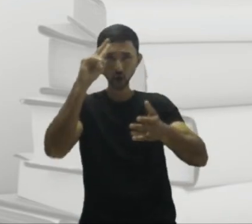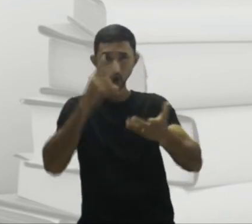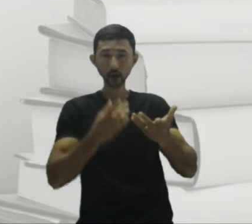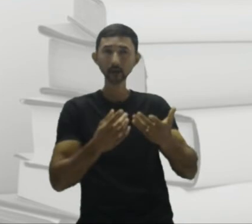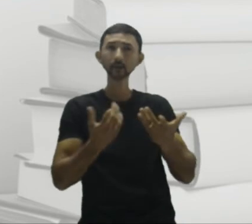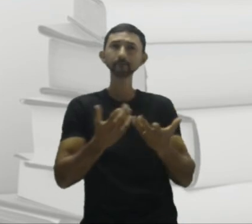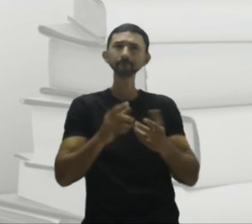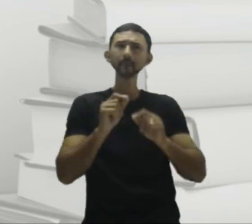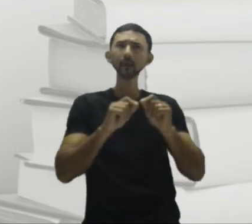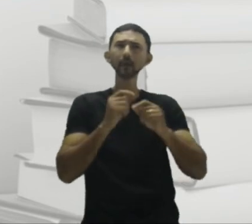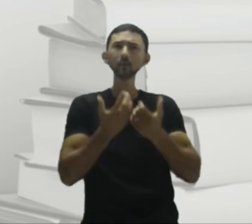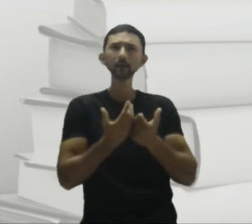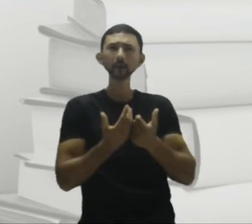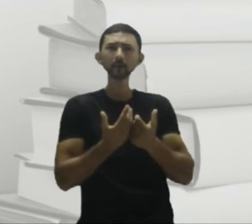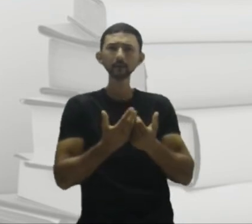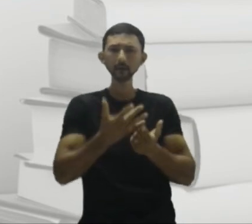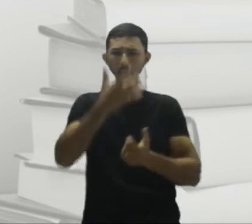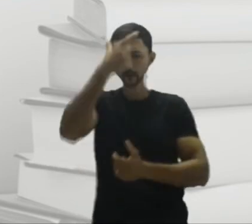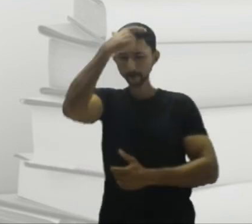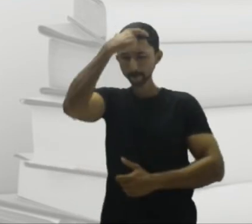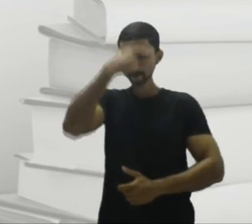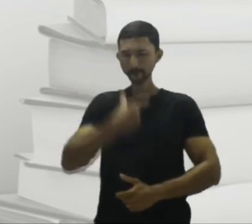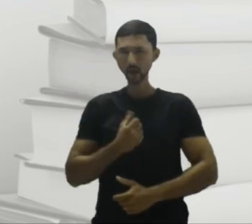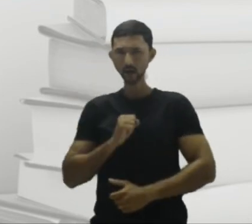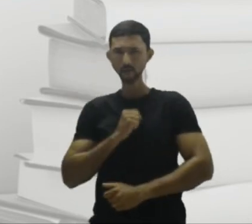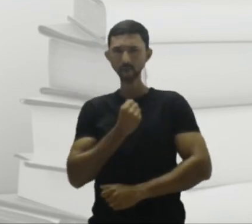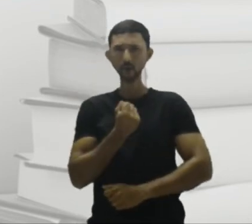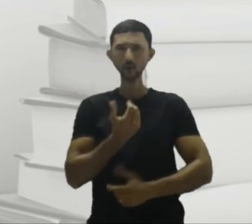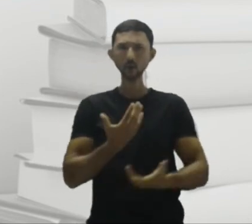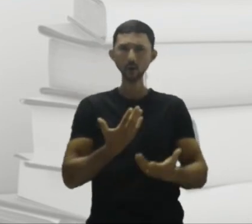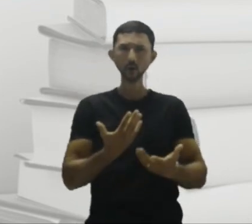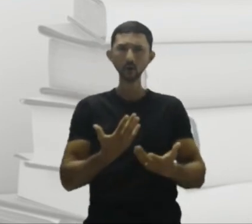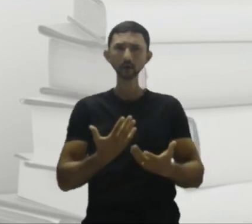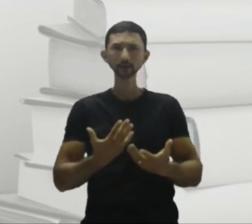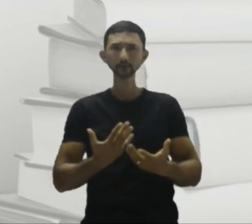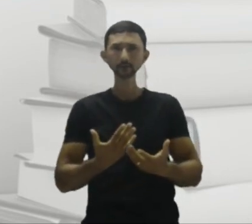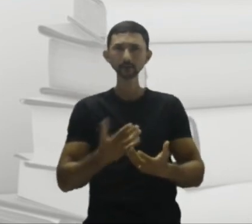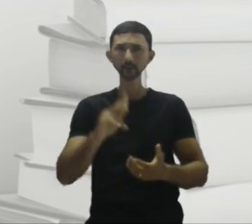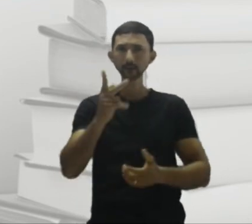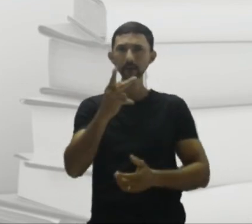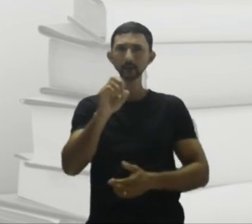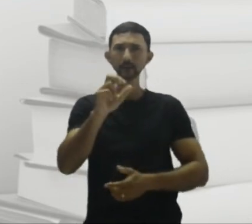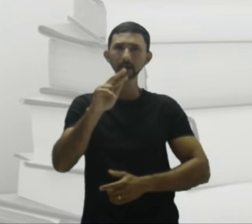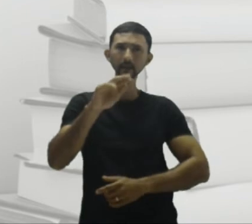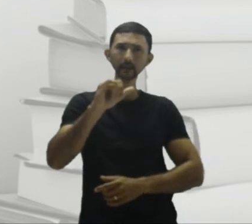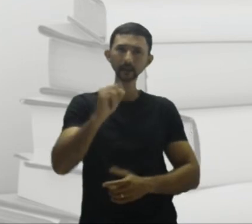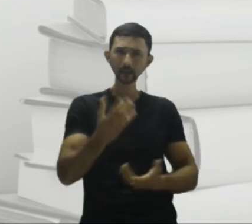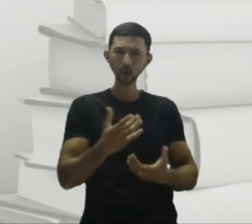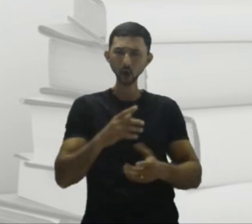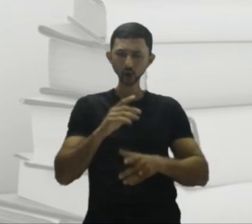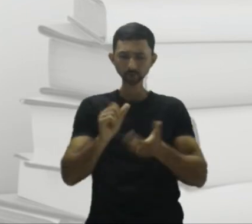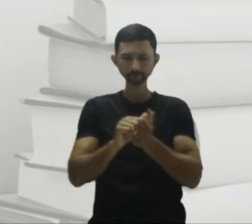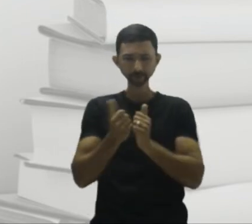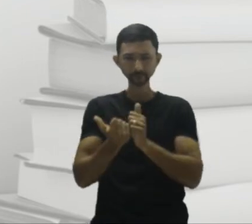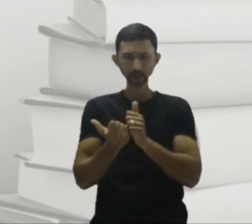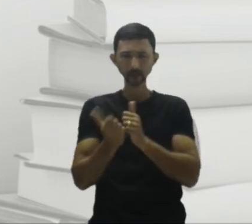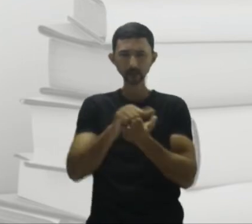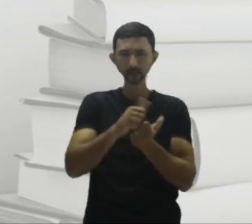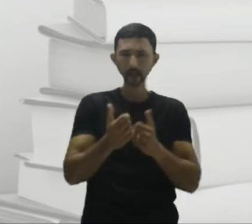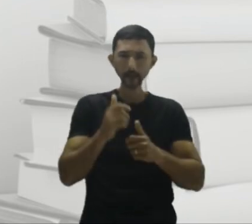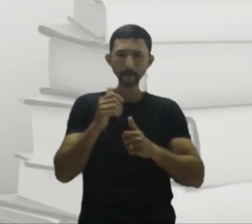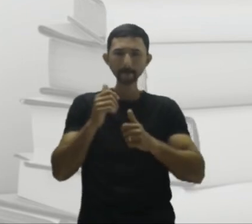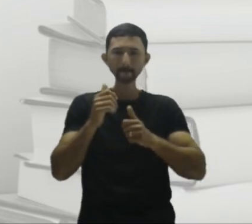Ela é representada por um herói. Na verdade, esse herói ele representa todo um povo. Quando